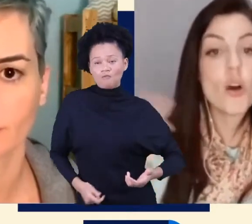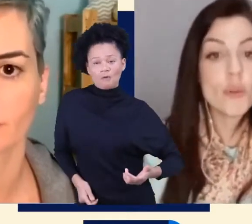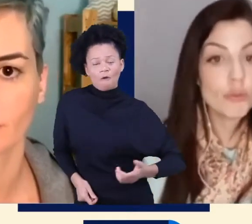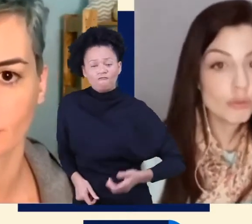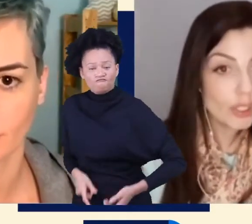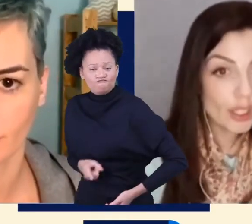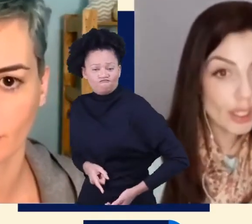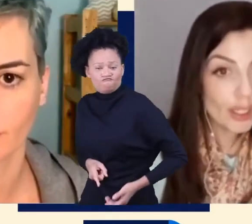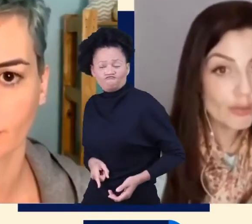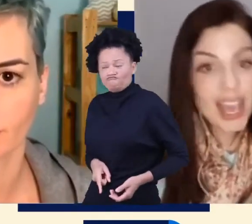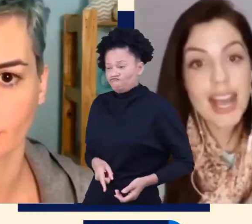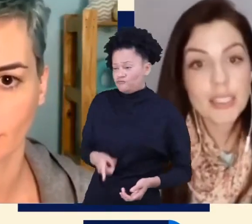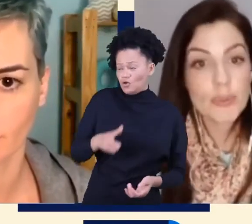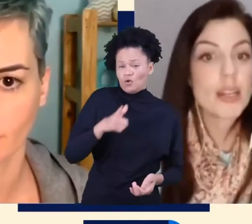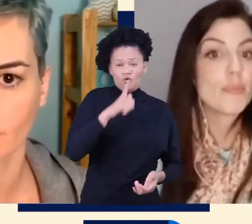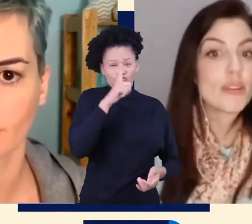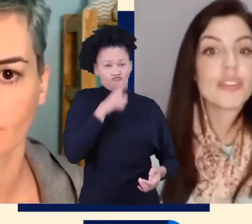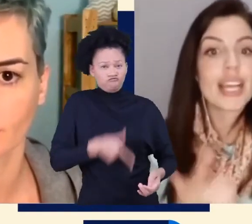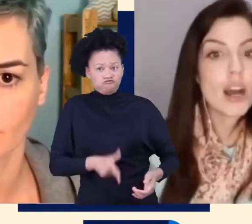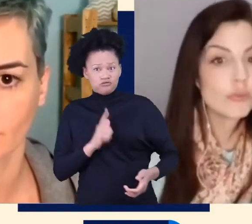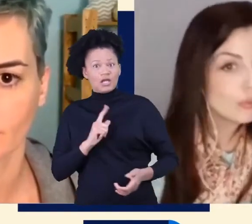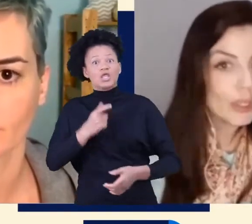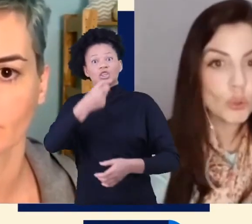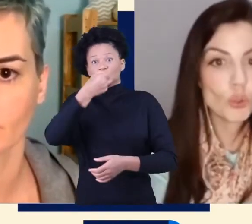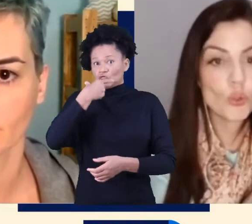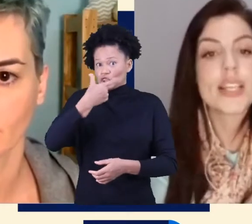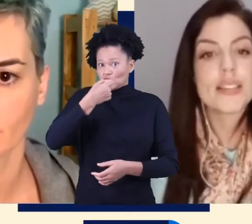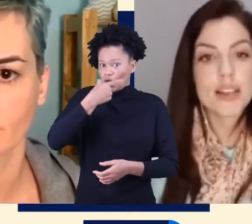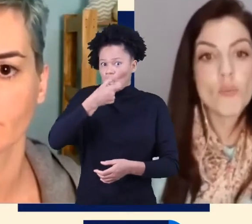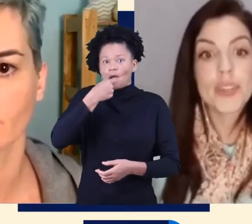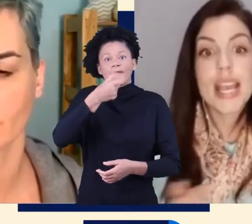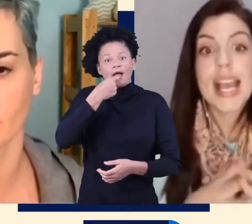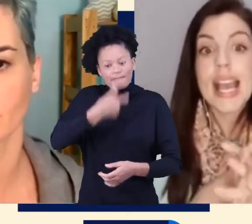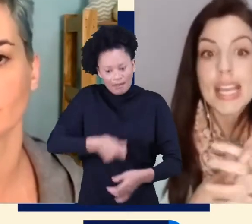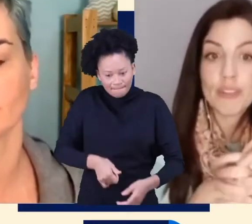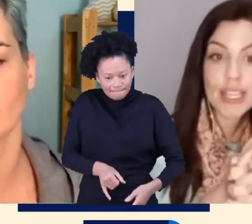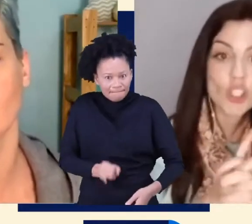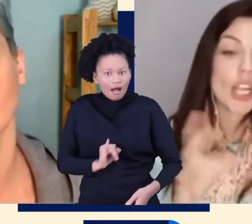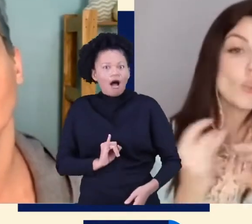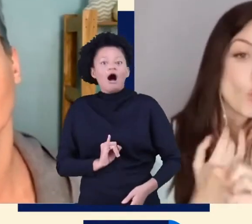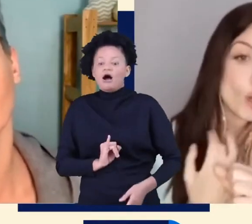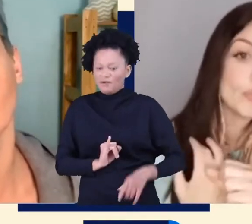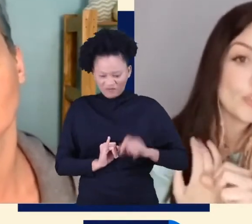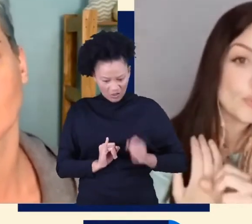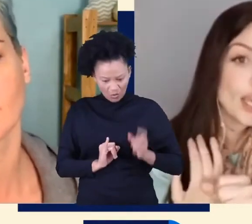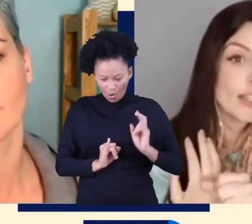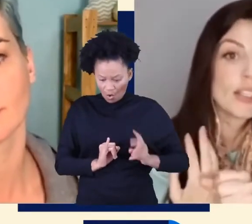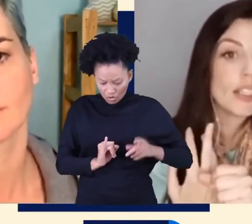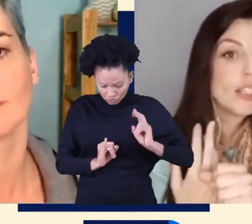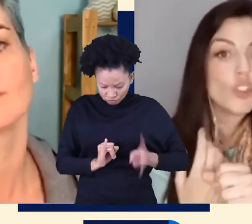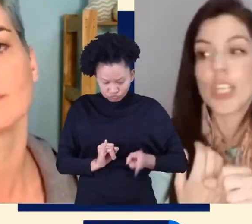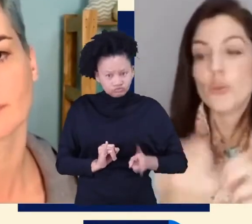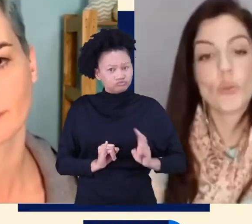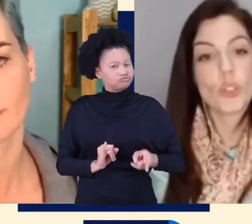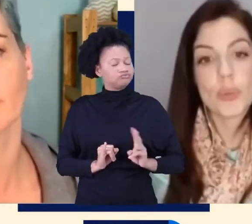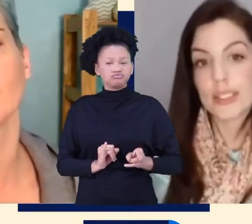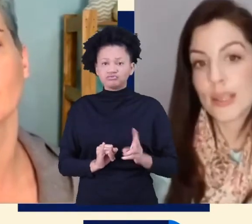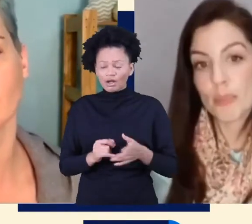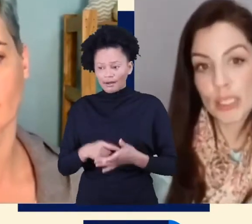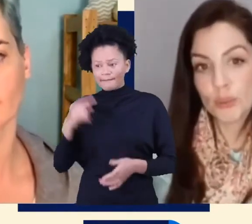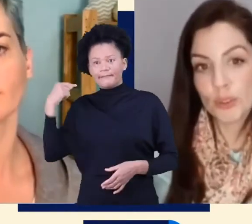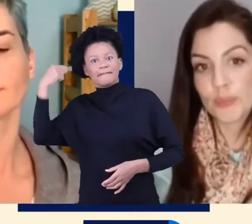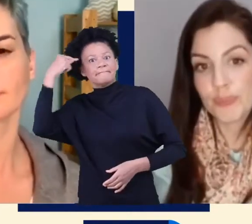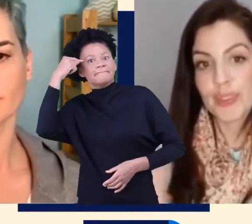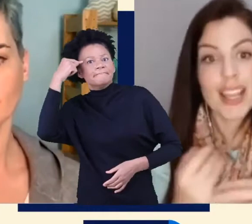eles tomam Viagra para ficar o tempo todo com ereção. Ele vai achar que o corpo das mulheres é daquele jeito, totalmente